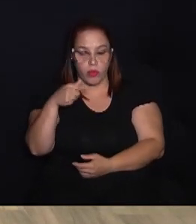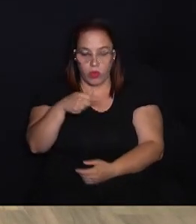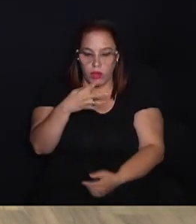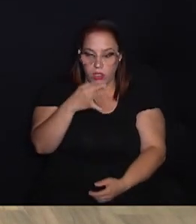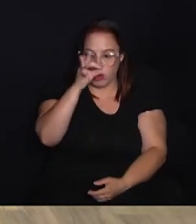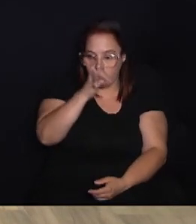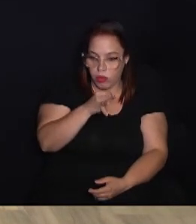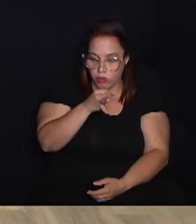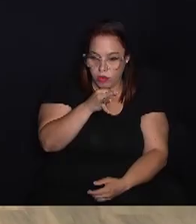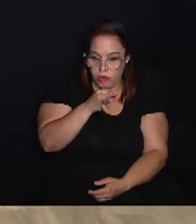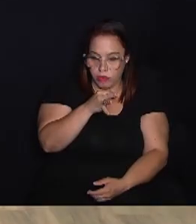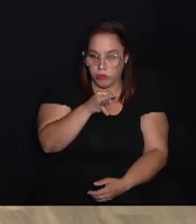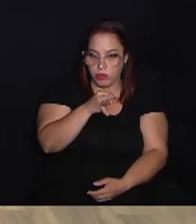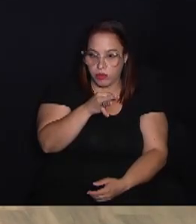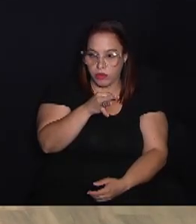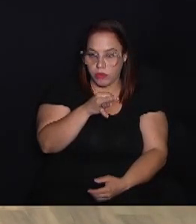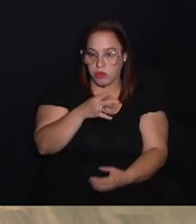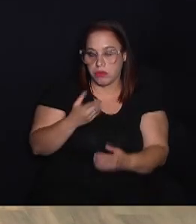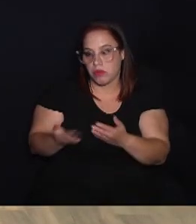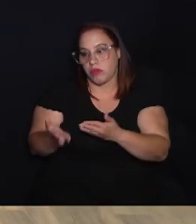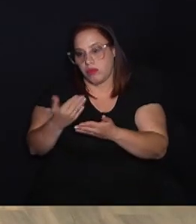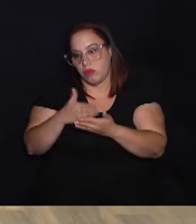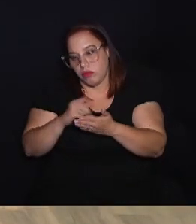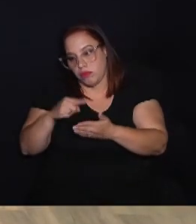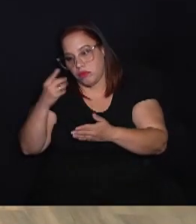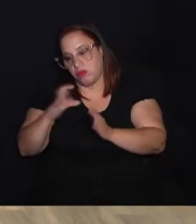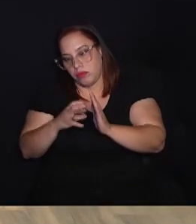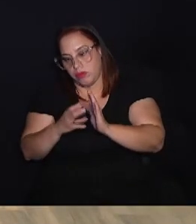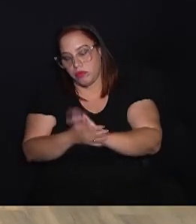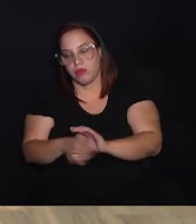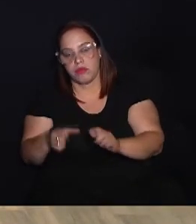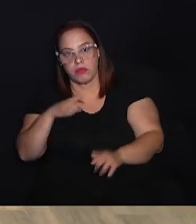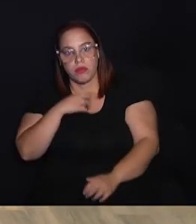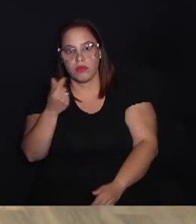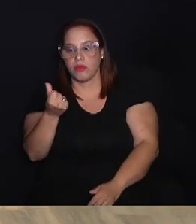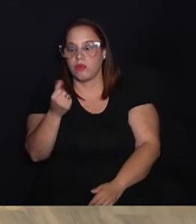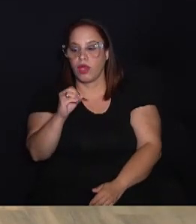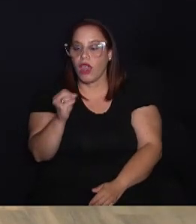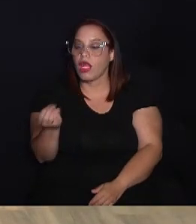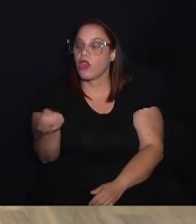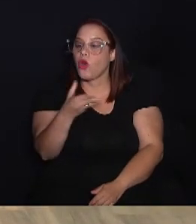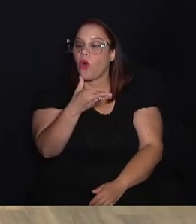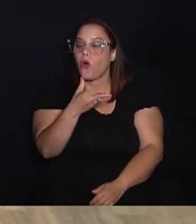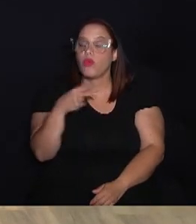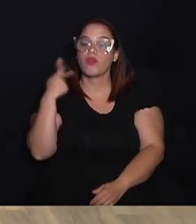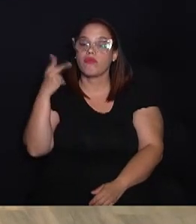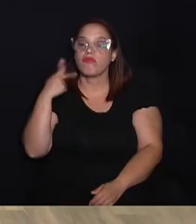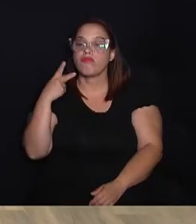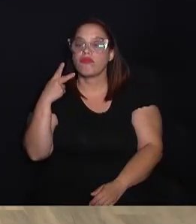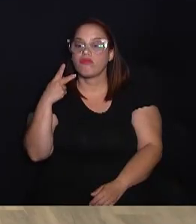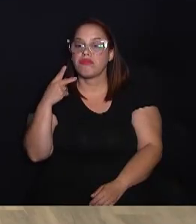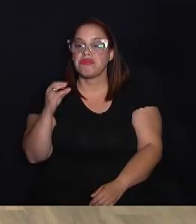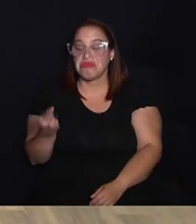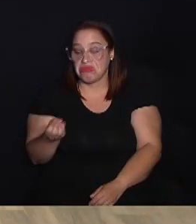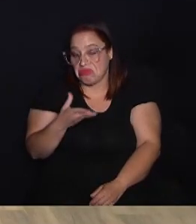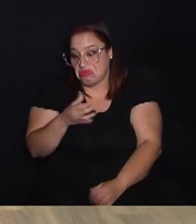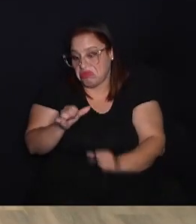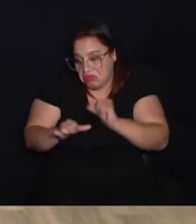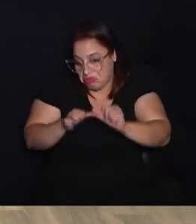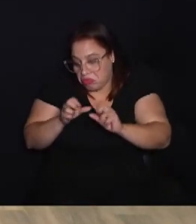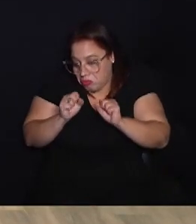nas comunidades, nos bairros, os projetos de lei, os requerimentos, quando os parlamentares eles questionam o Poder